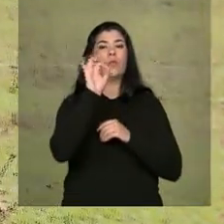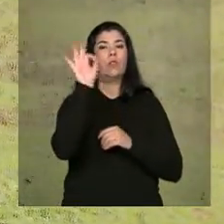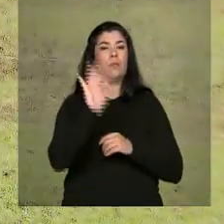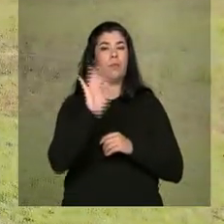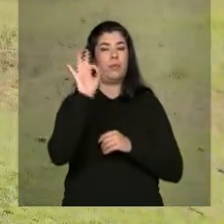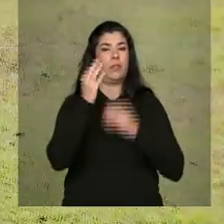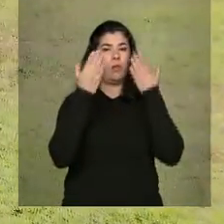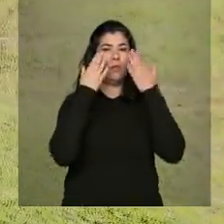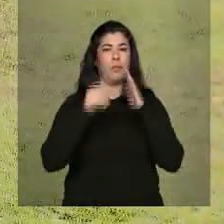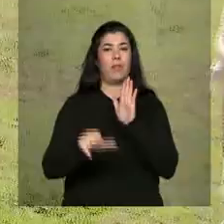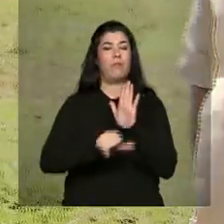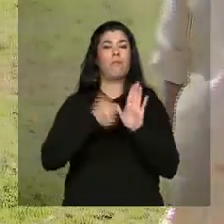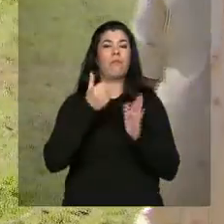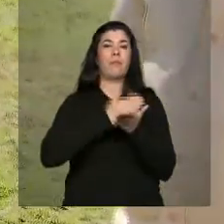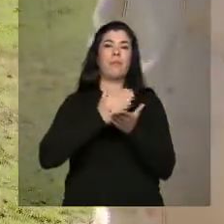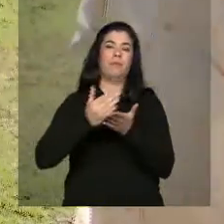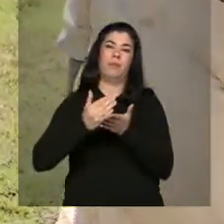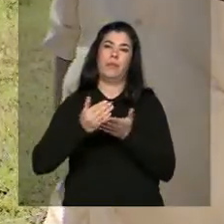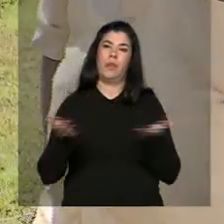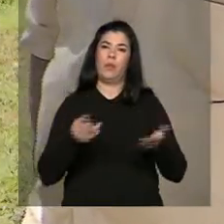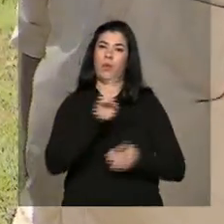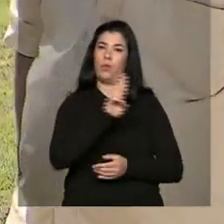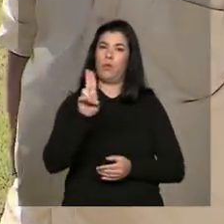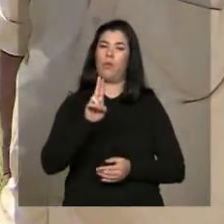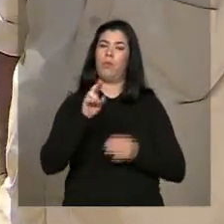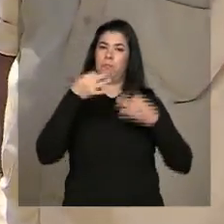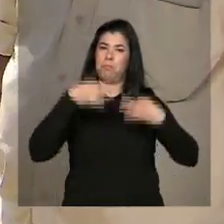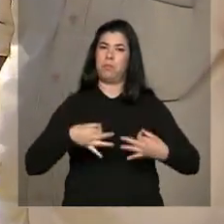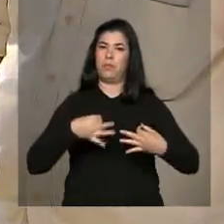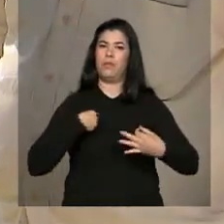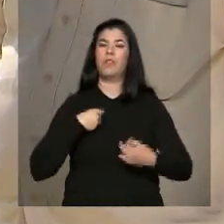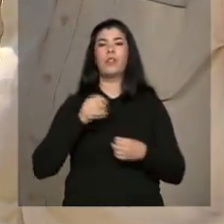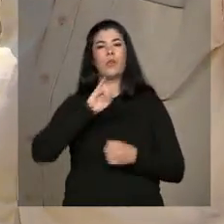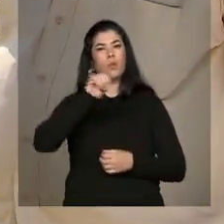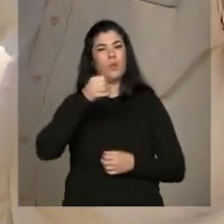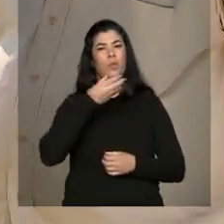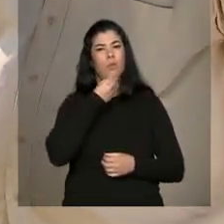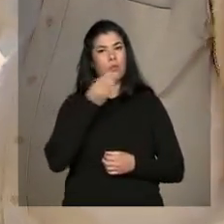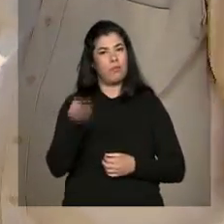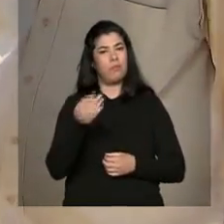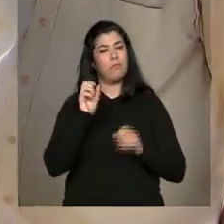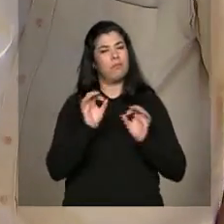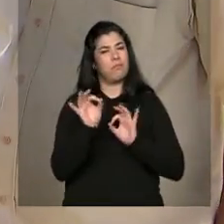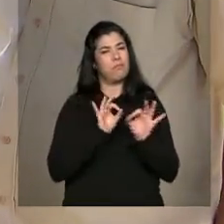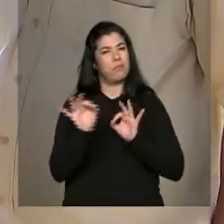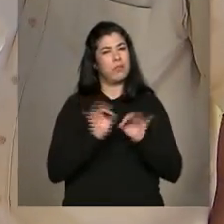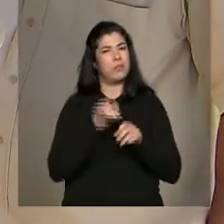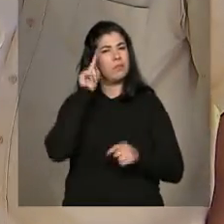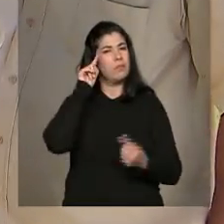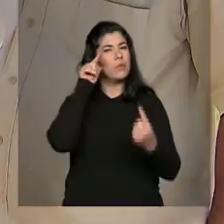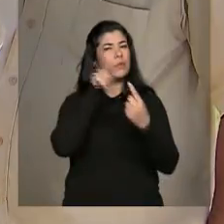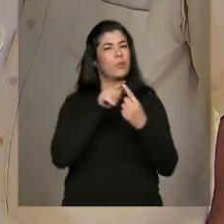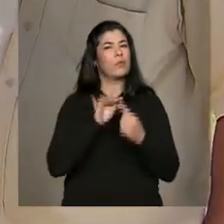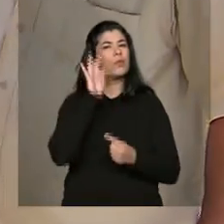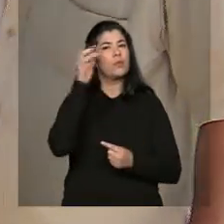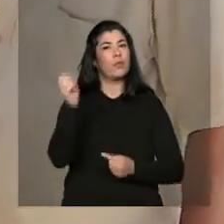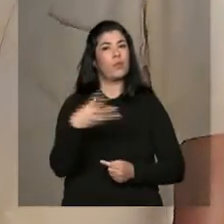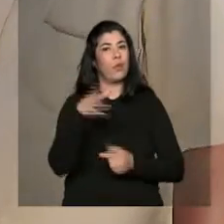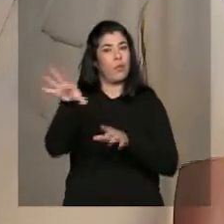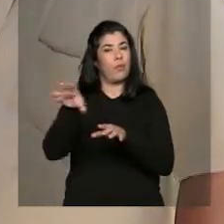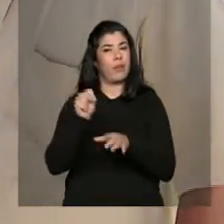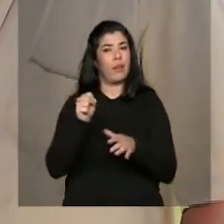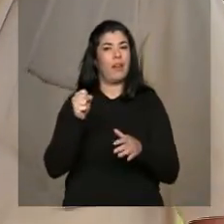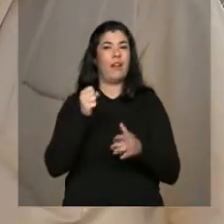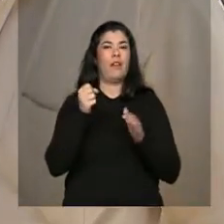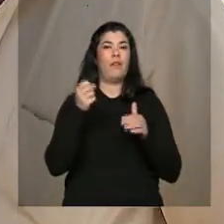valor original da dívida. Agora, com o nome limpo na praça, o seu Joaquim pretende até utilizar um novo crédito do Pronaf. Quais